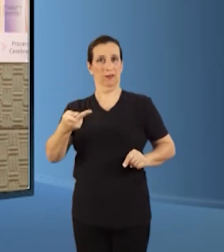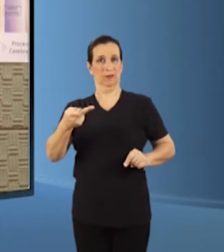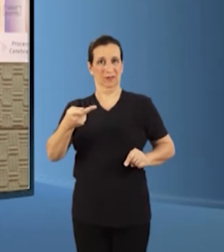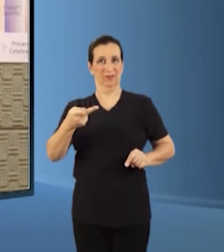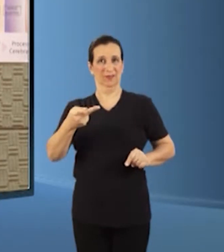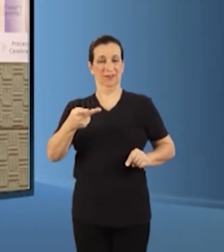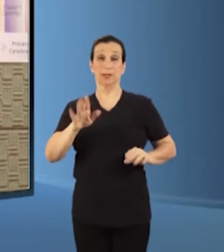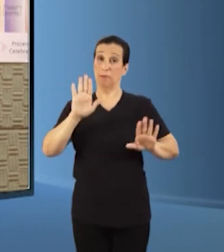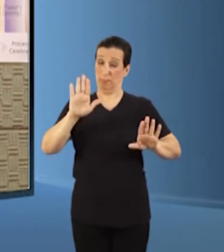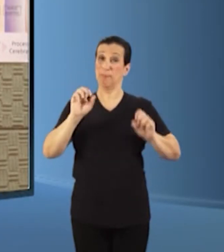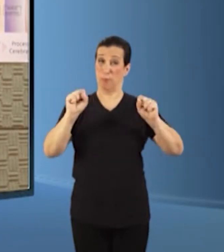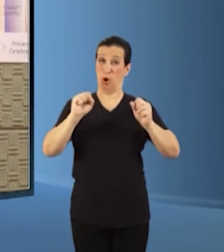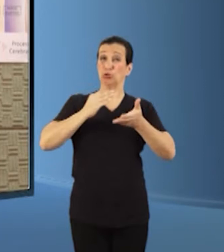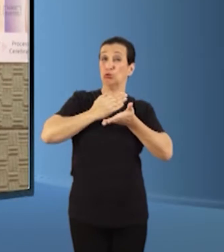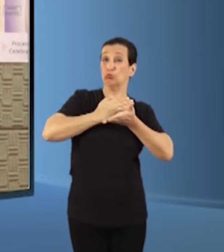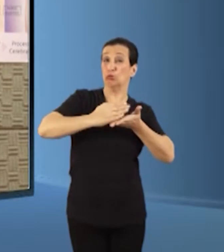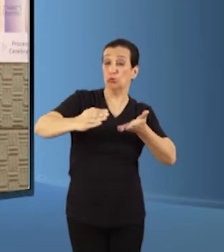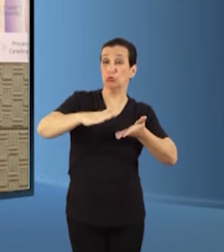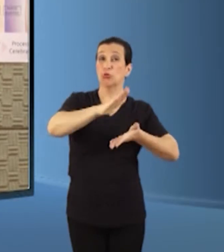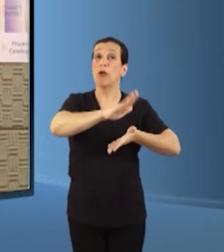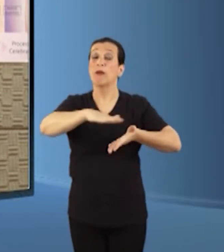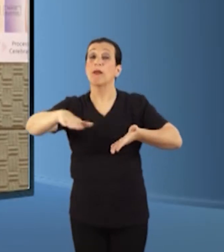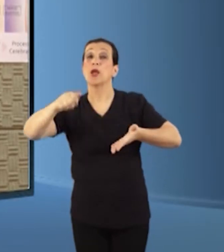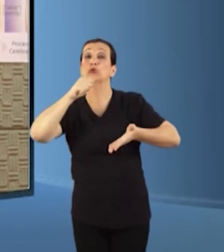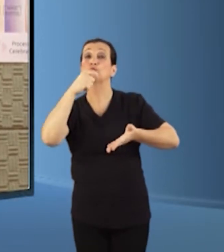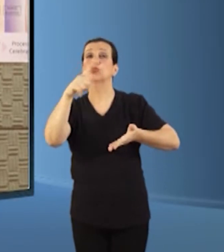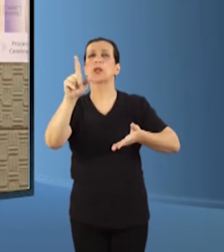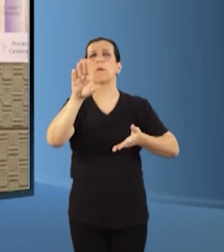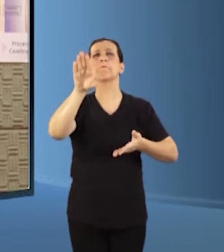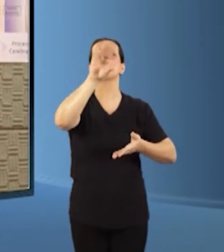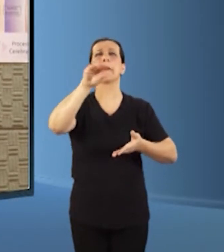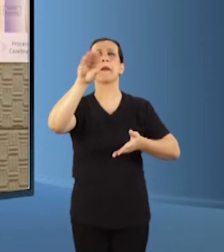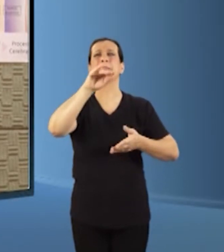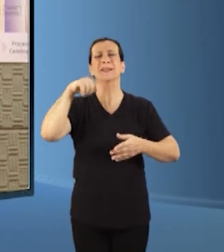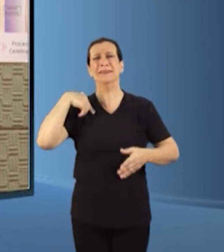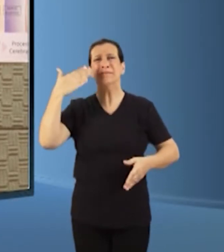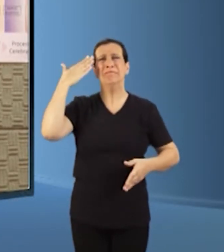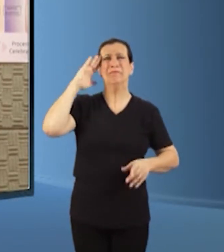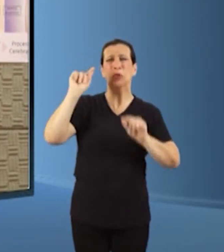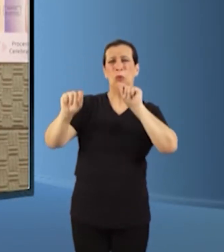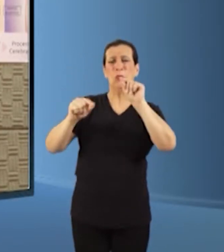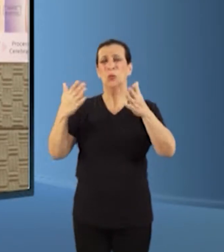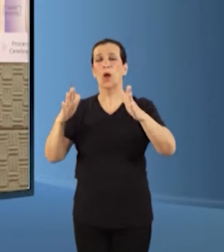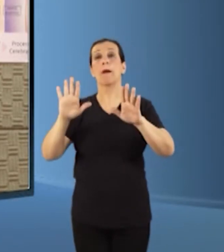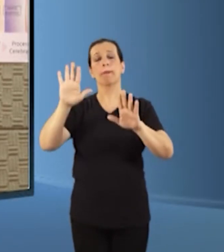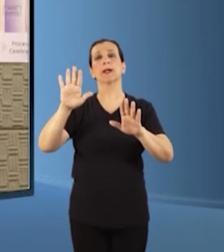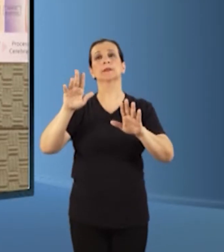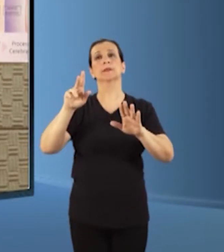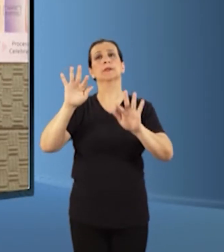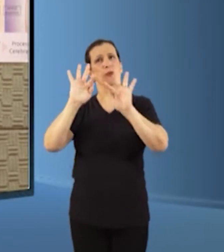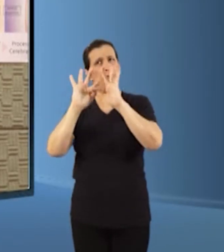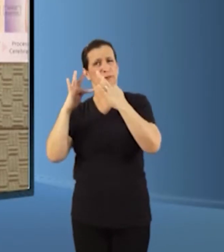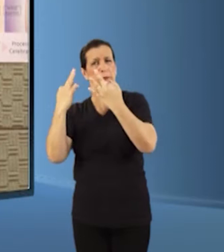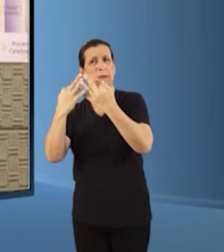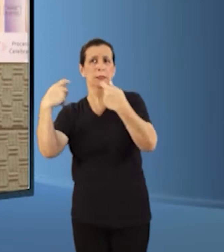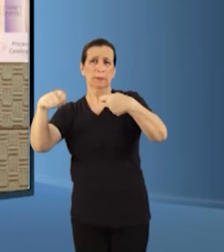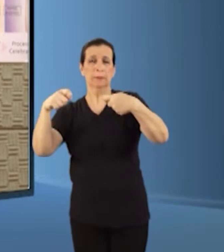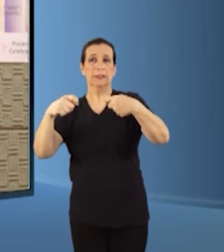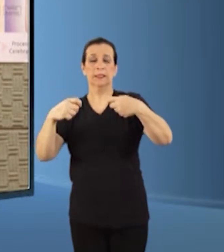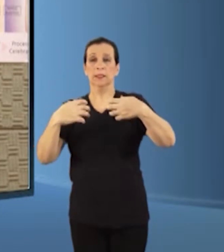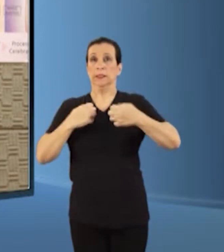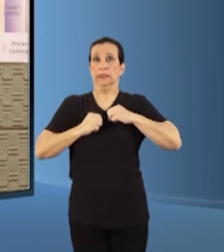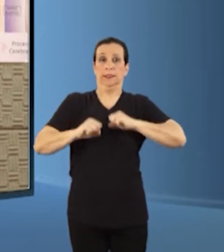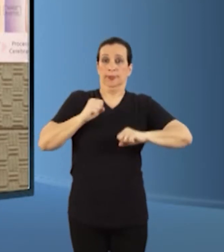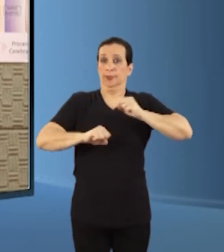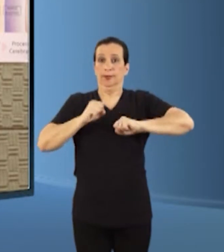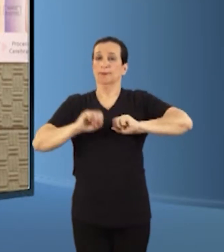que ela está falando. Pode ser que de início a criança não tenha uma fala compreensível. E os pais têm que